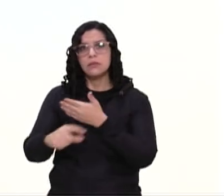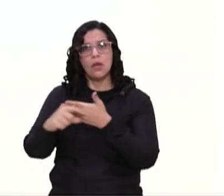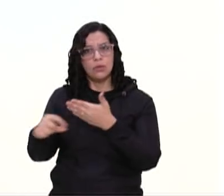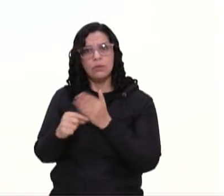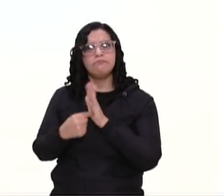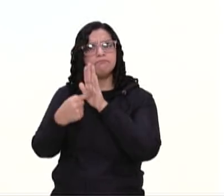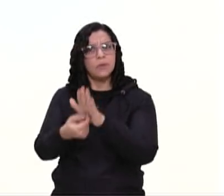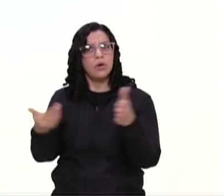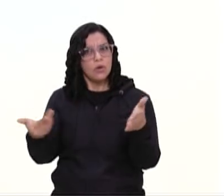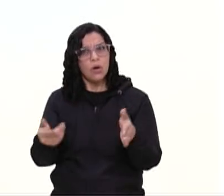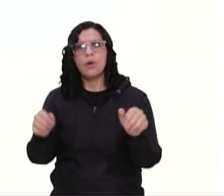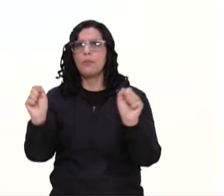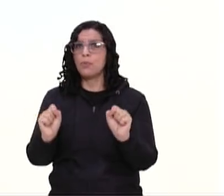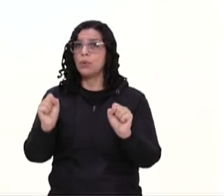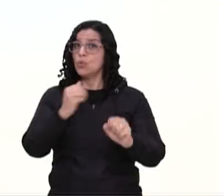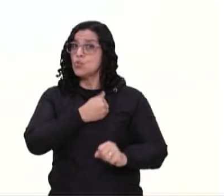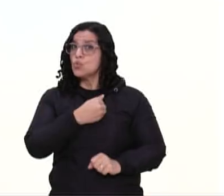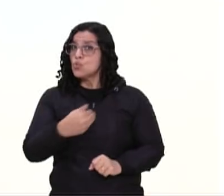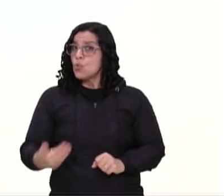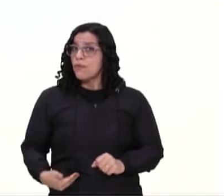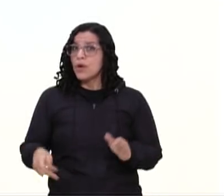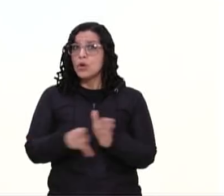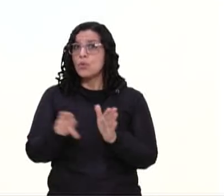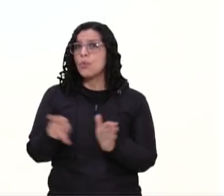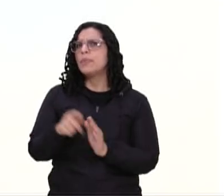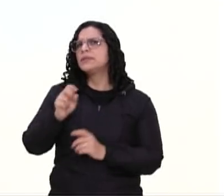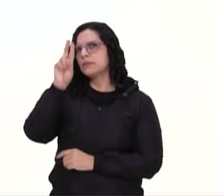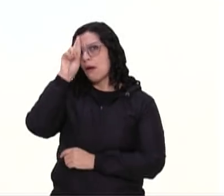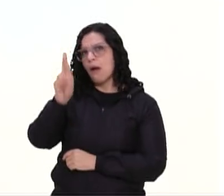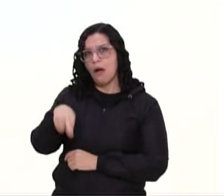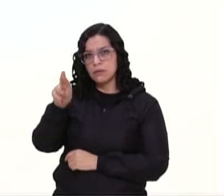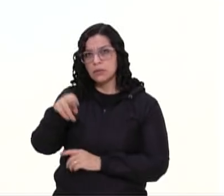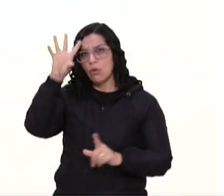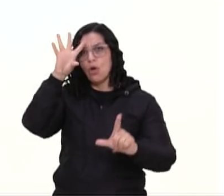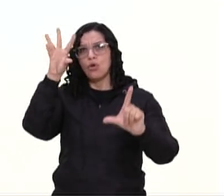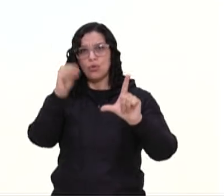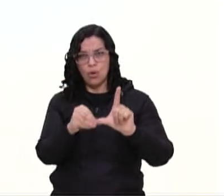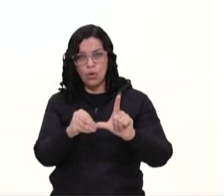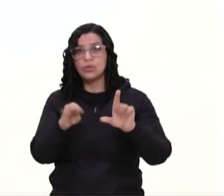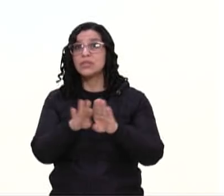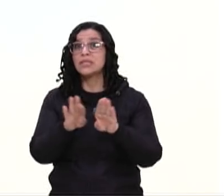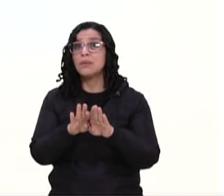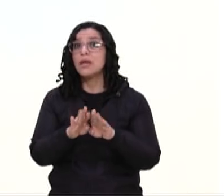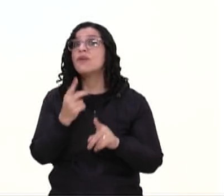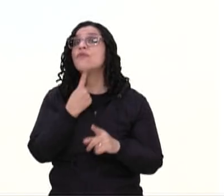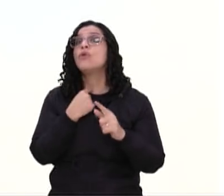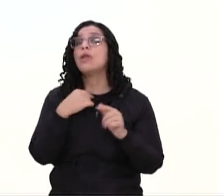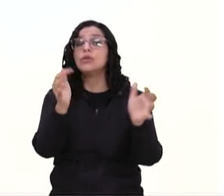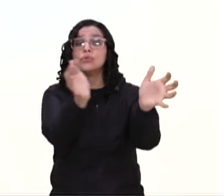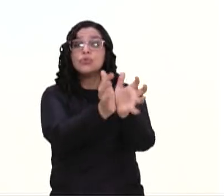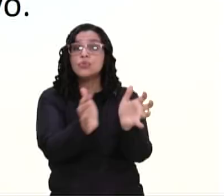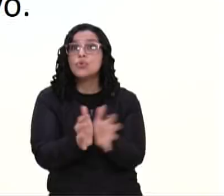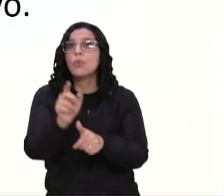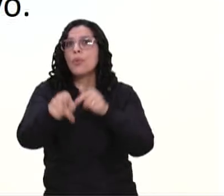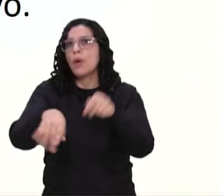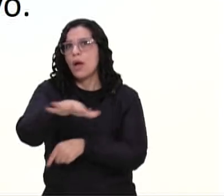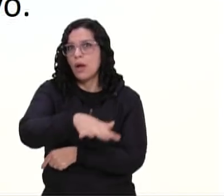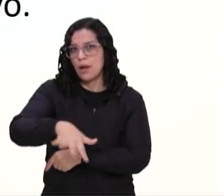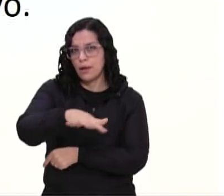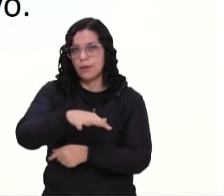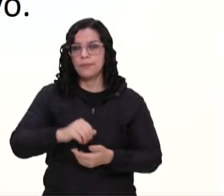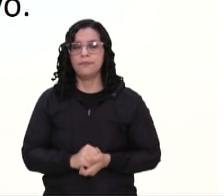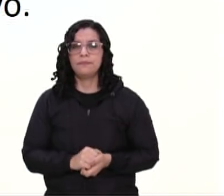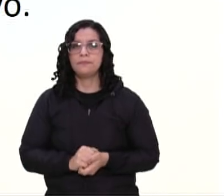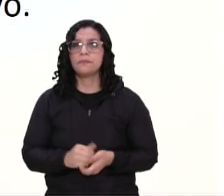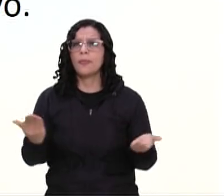destacar aí a ideia de que o governo tem que ser o regime da razão, da lógica e da vontade coletiva do seu povo.